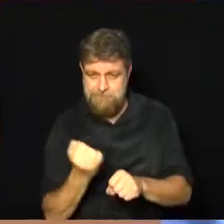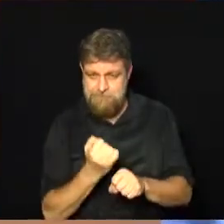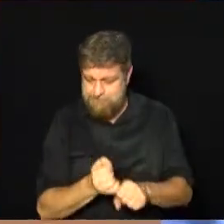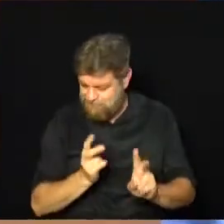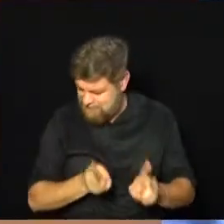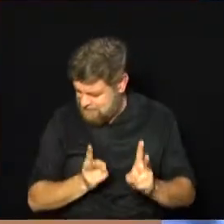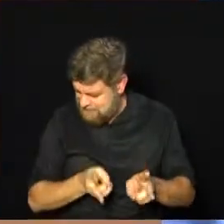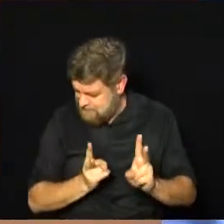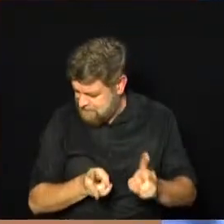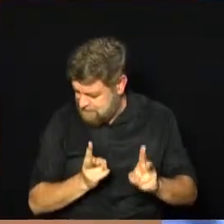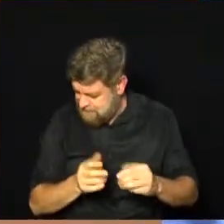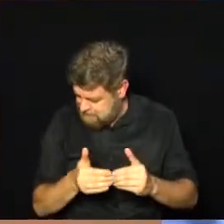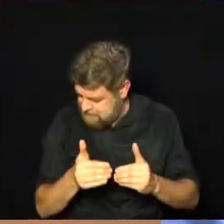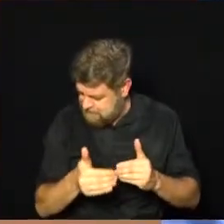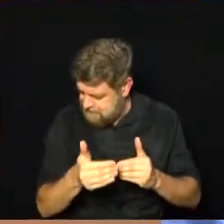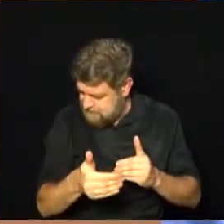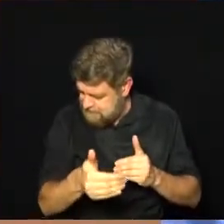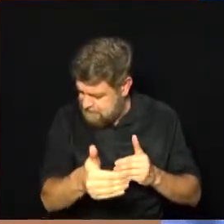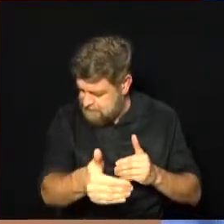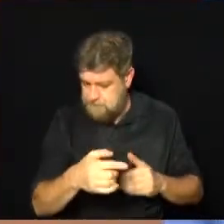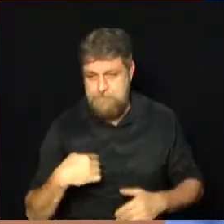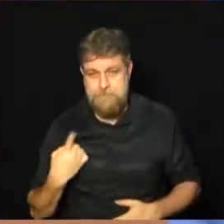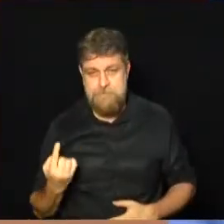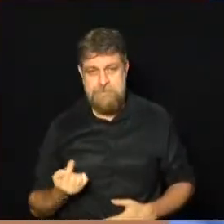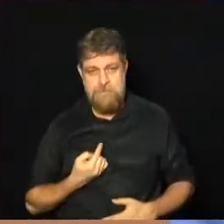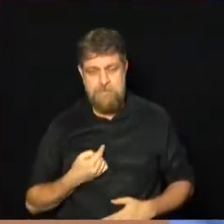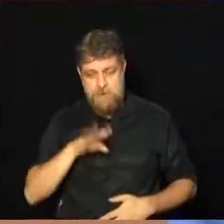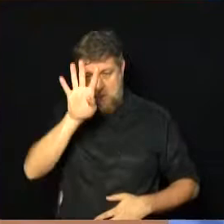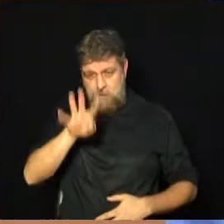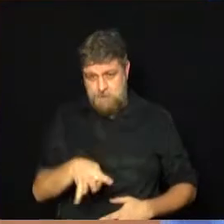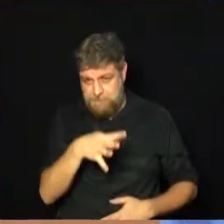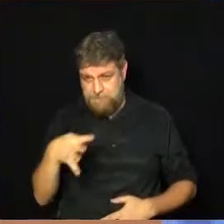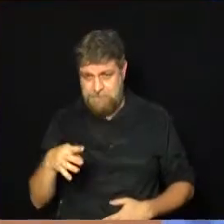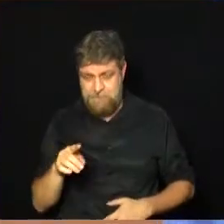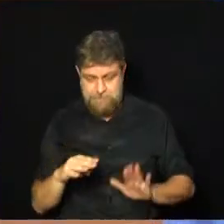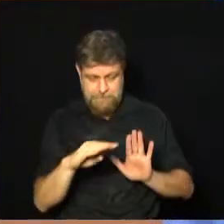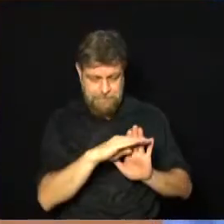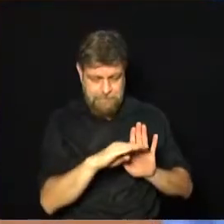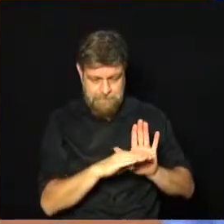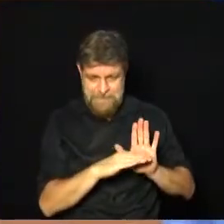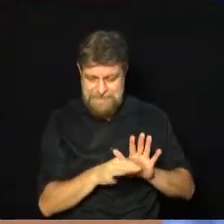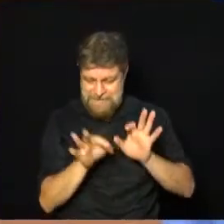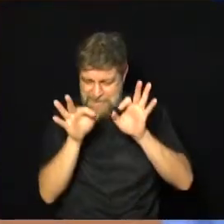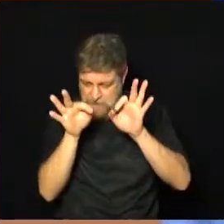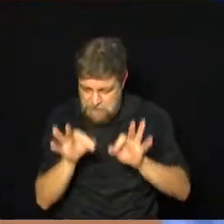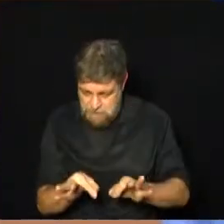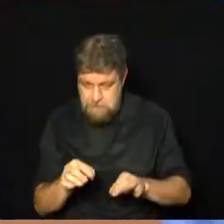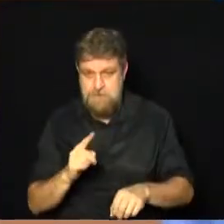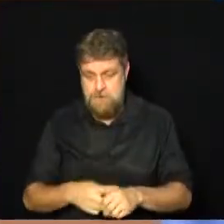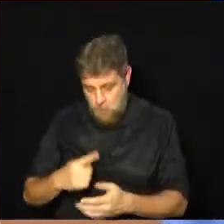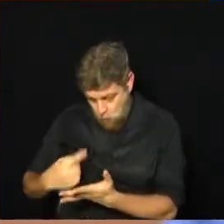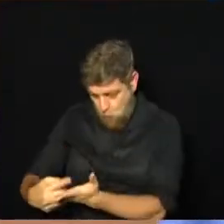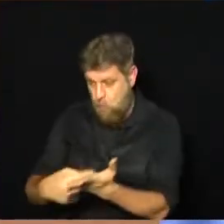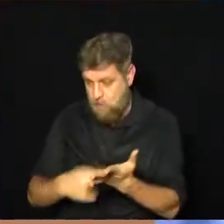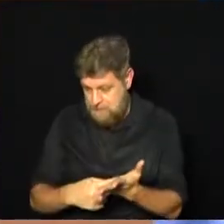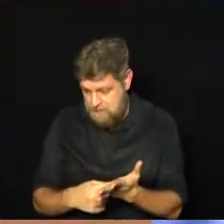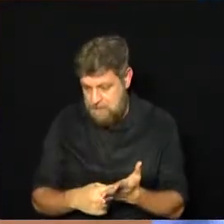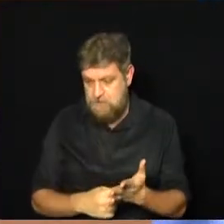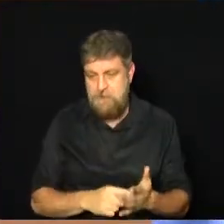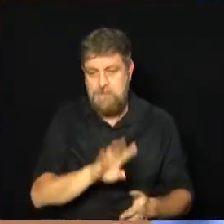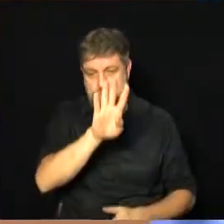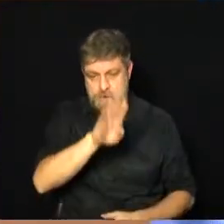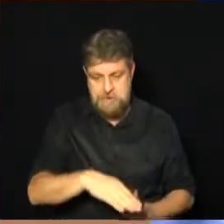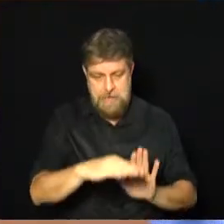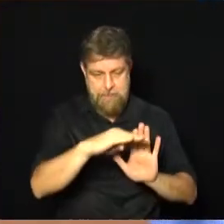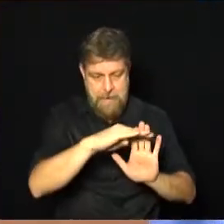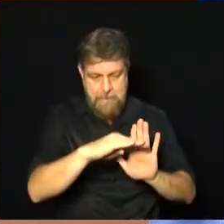intenso. O nosso cronograma de obras ele estava seguindo absolutamente dentro do que foi previsto, tanto